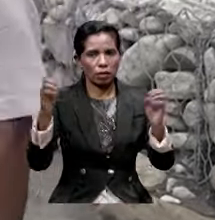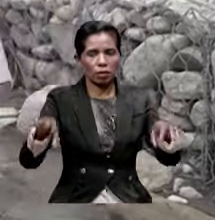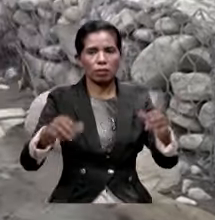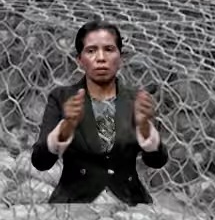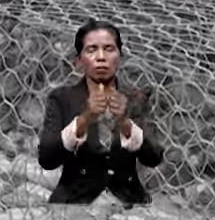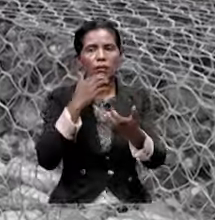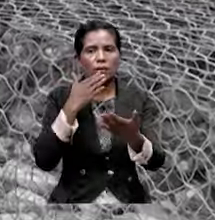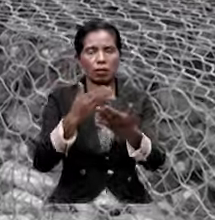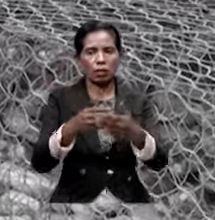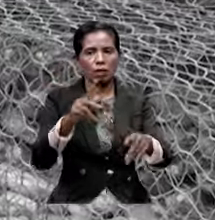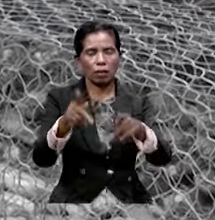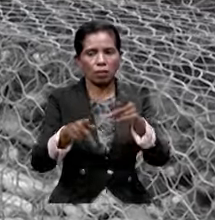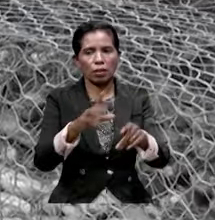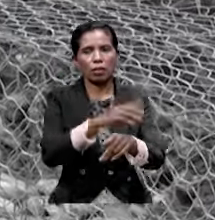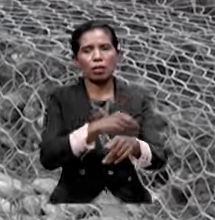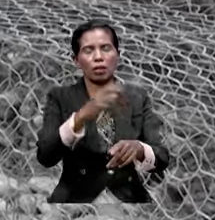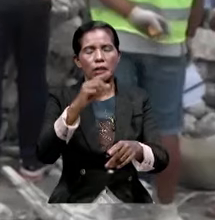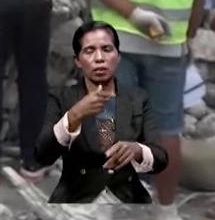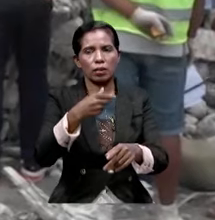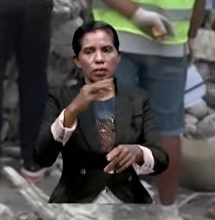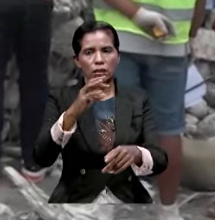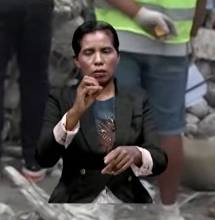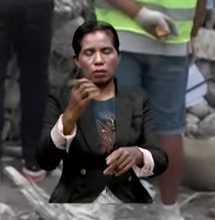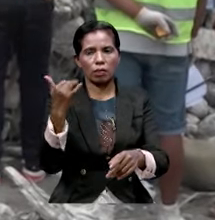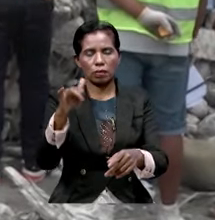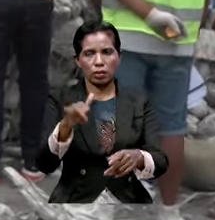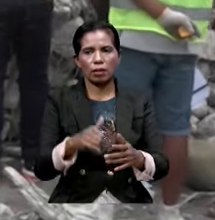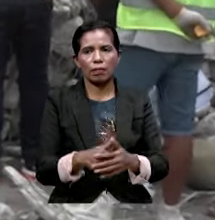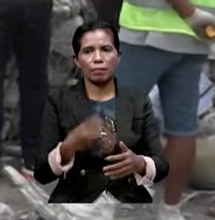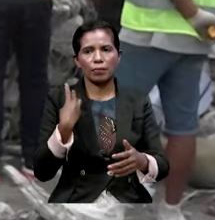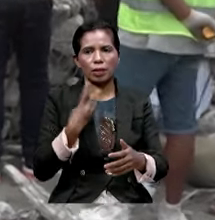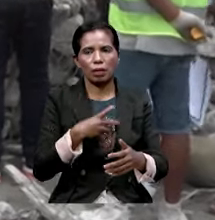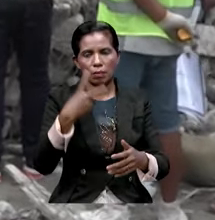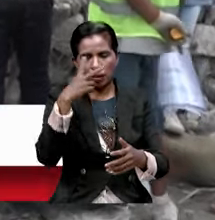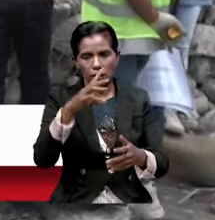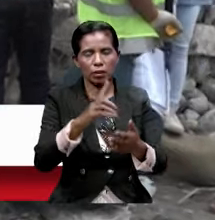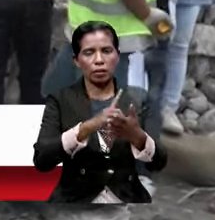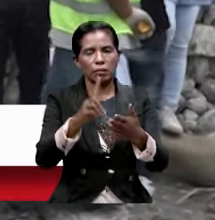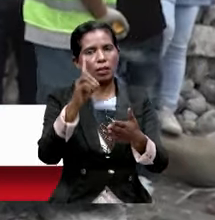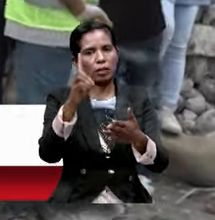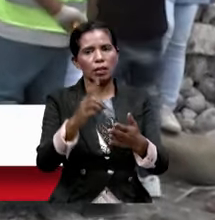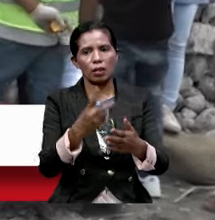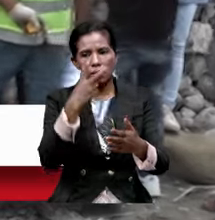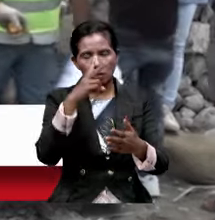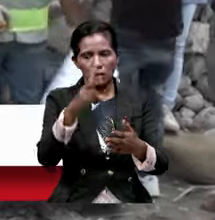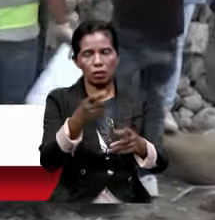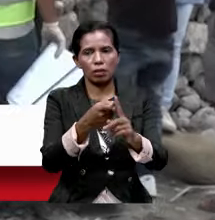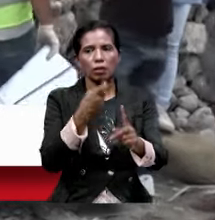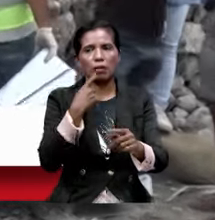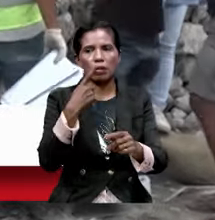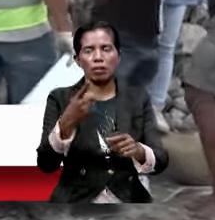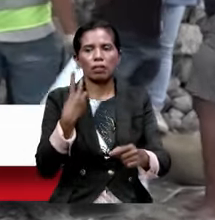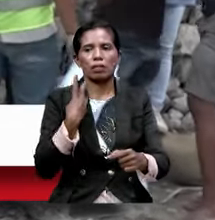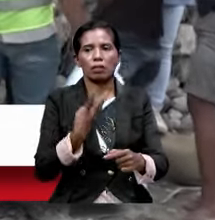dia entre Badaen e o engenheiro Ciro. A mim, me controla por semana. Mas a orientação tu, e